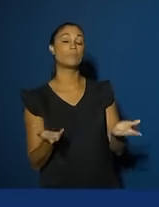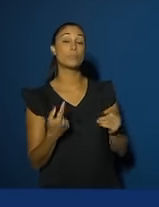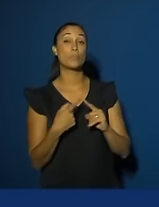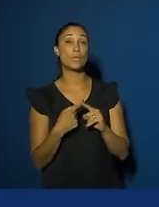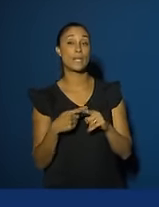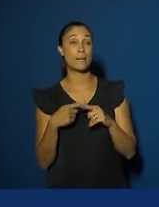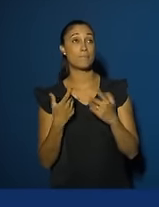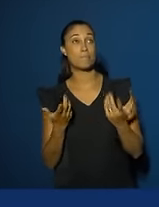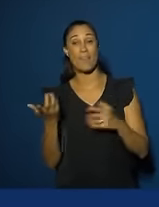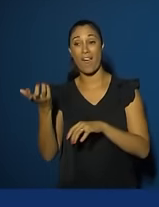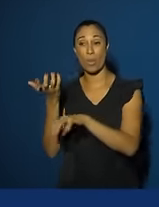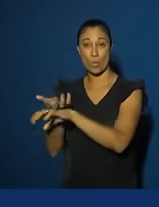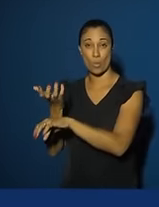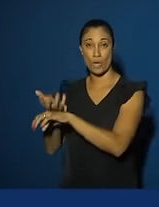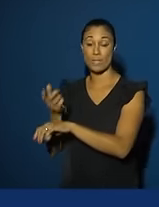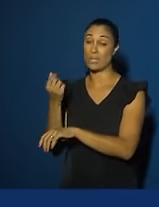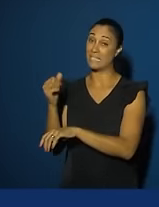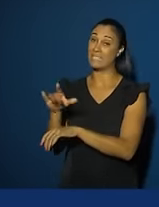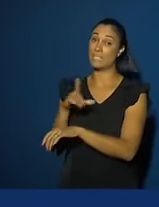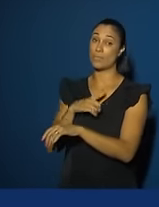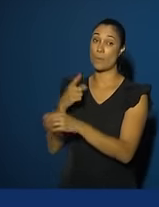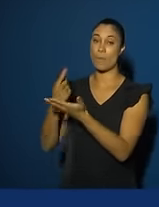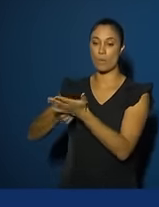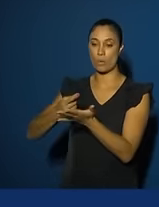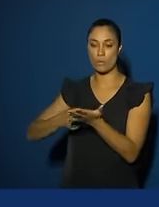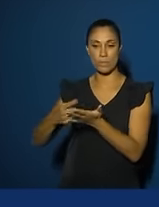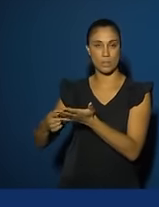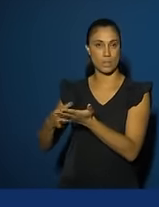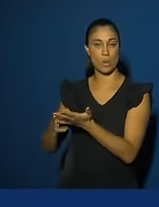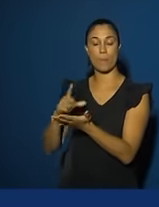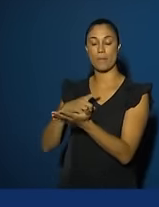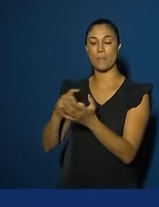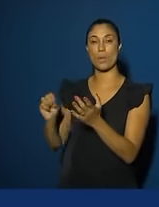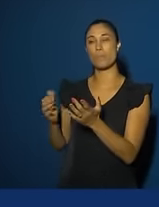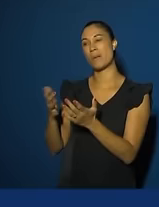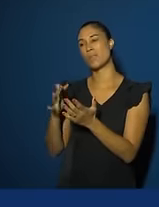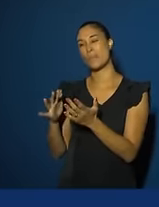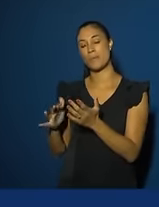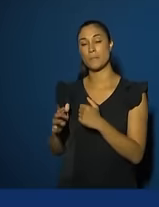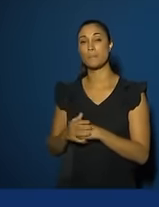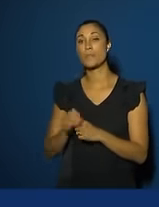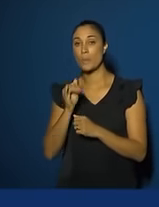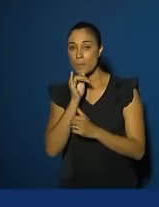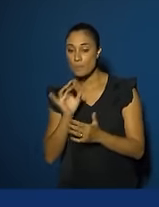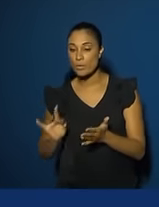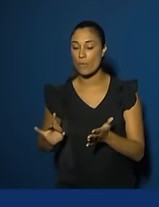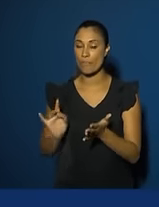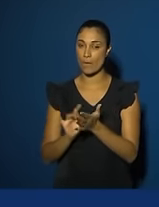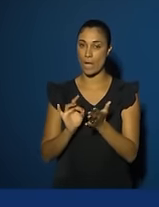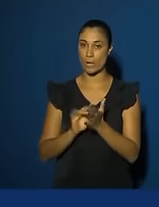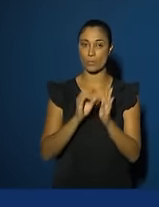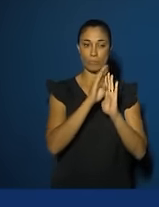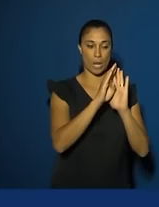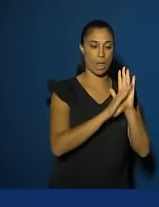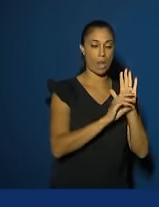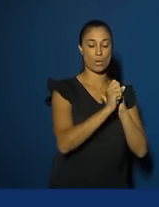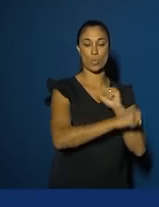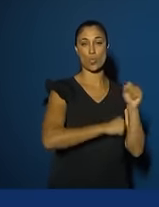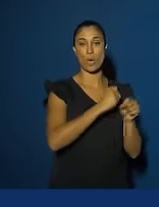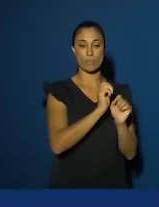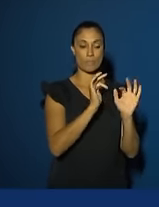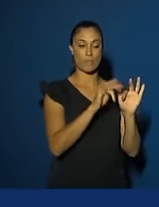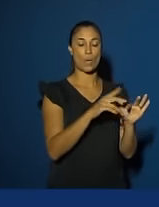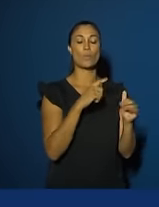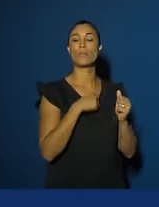isso terá que eh que ter uma negociação com o congresso para se chegar um eventual meio-termo o fato da Medida Provisória do final do ano ter